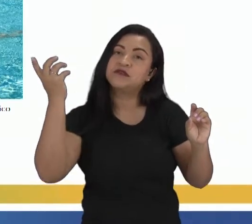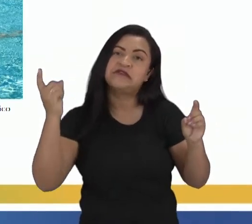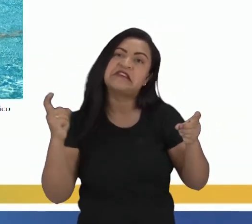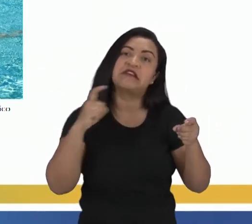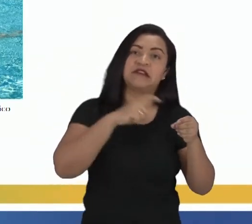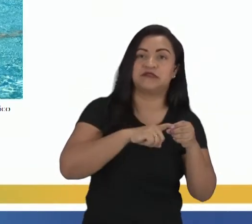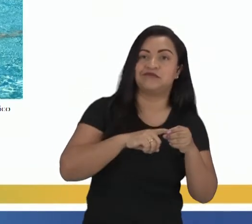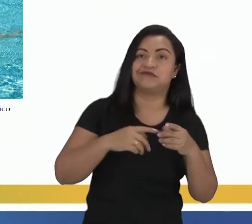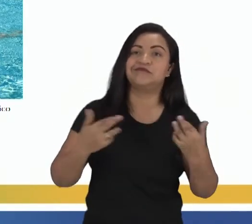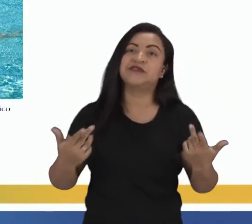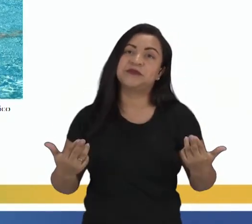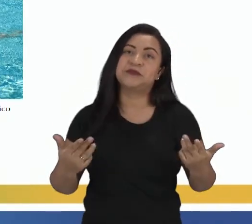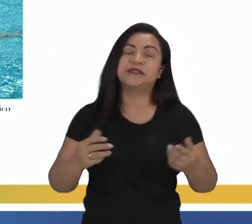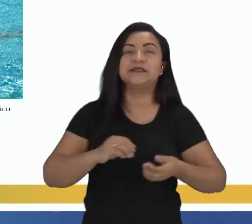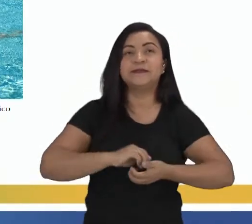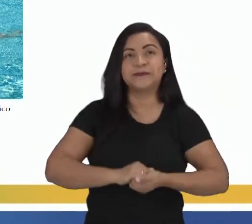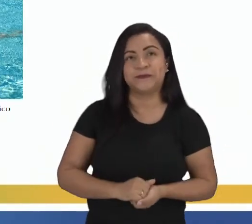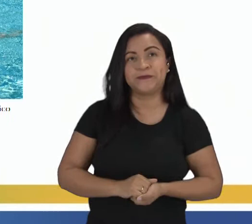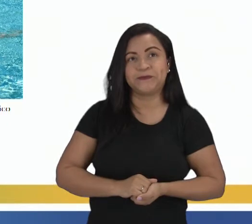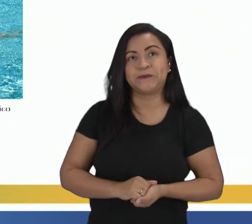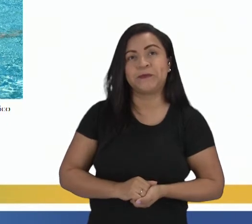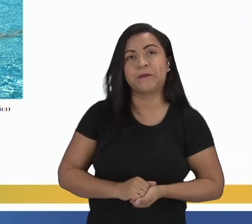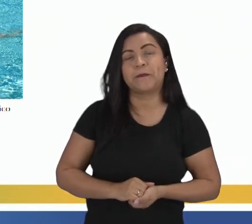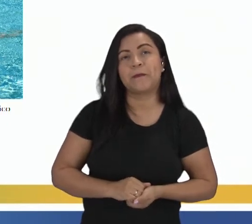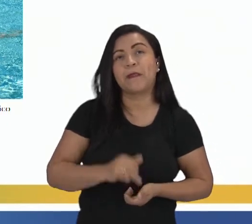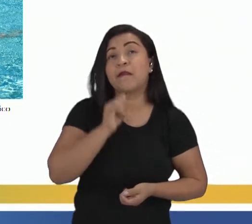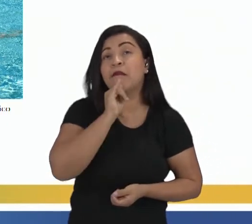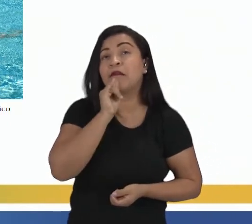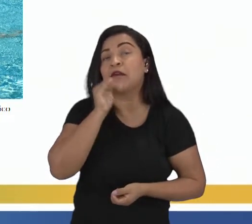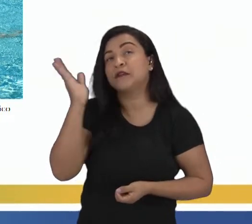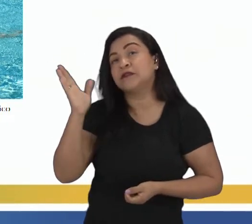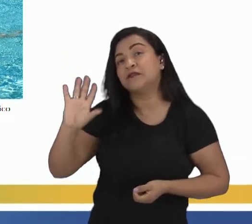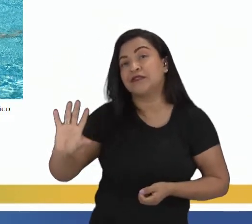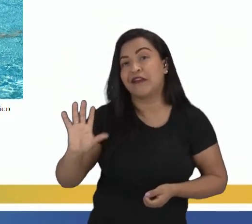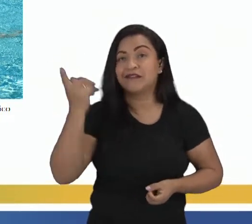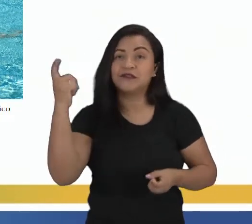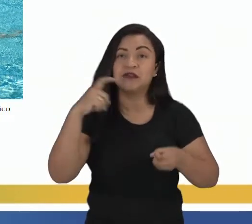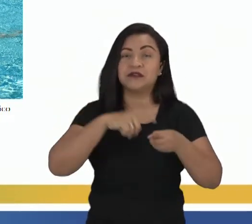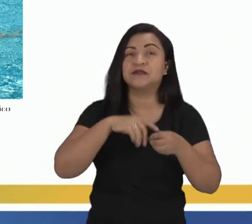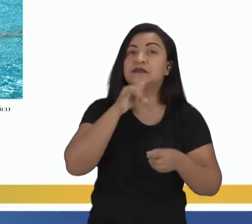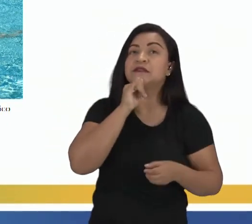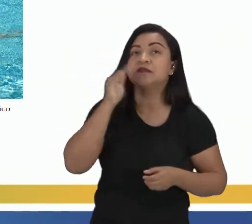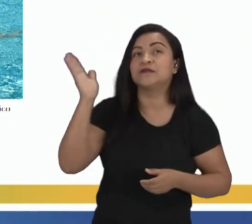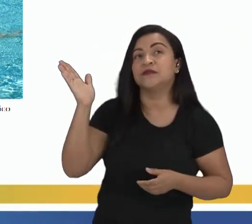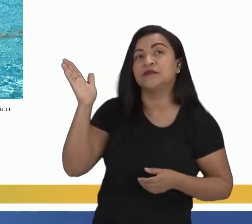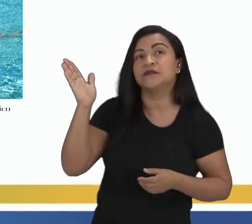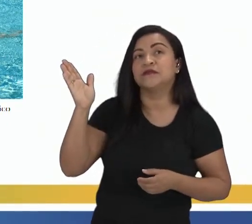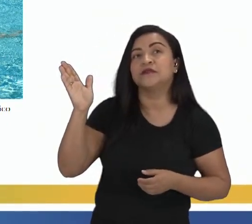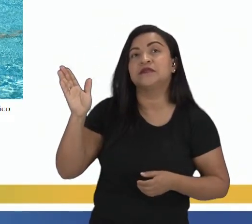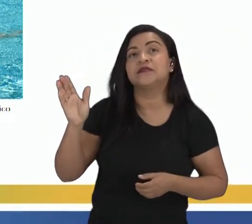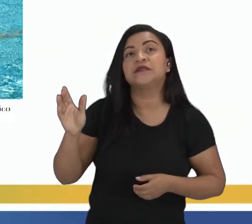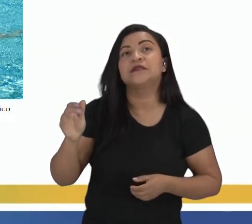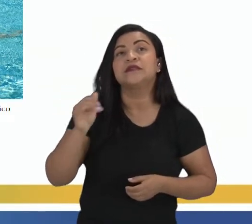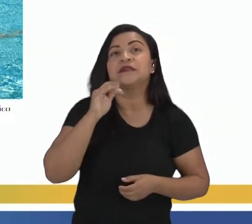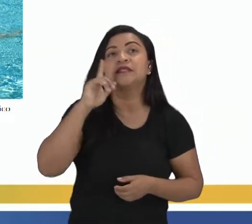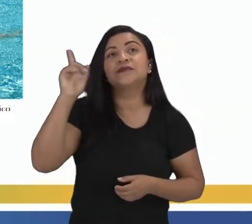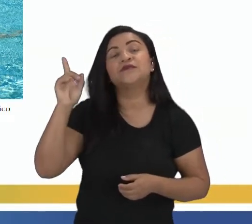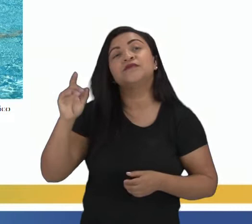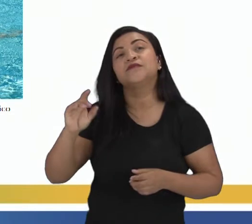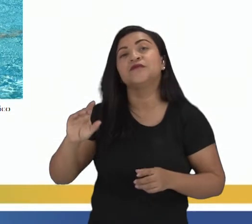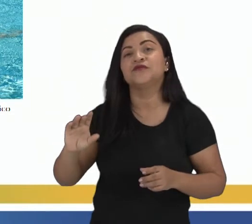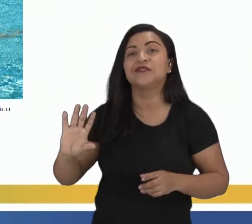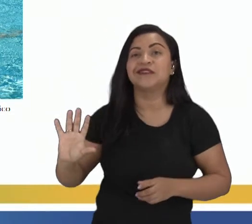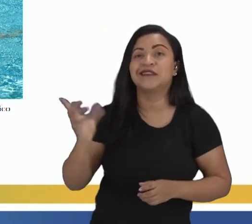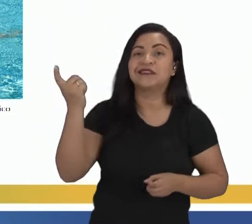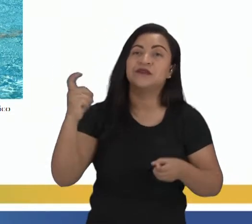Vamos seguir. Mais alguns exemplos de ação e reação. Nós temos aí situações de ação e reação que são